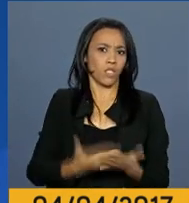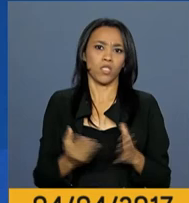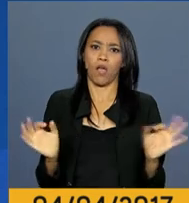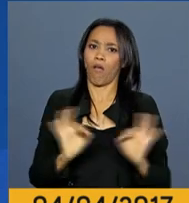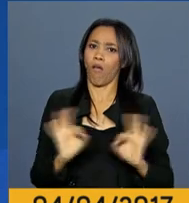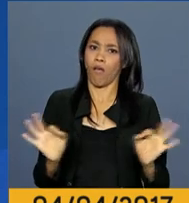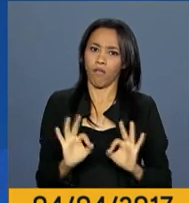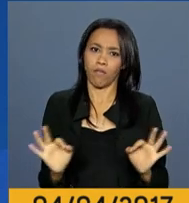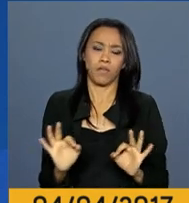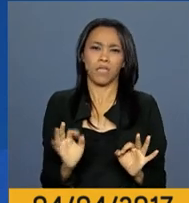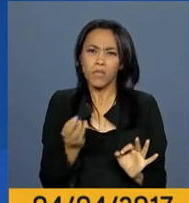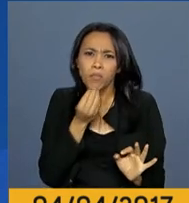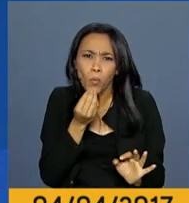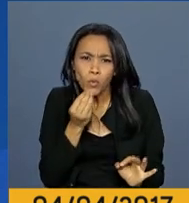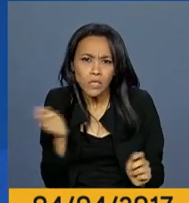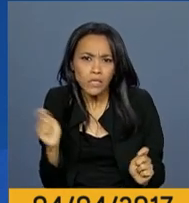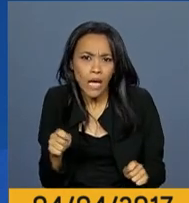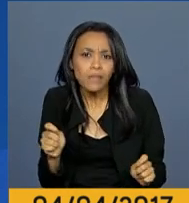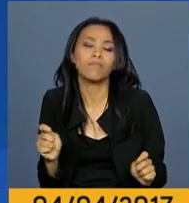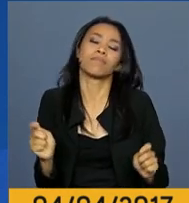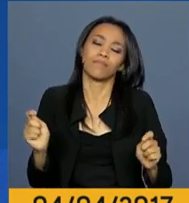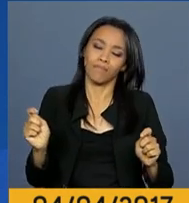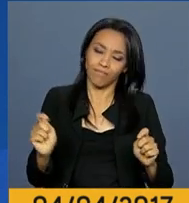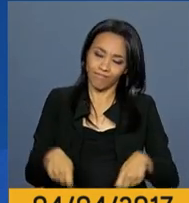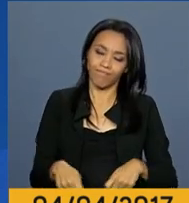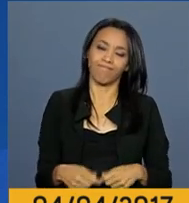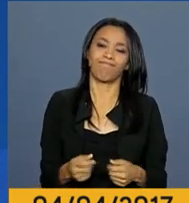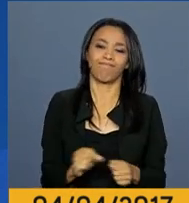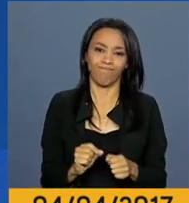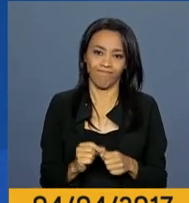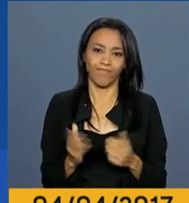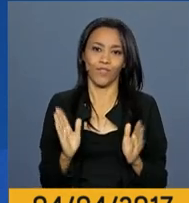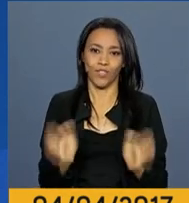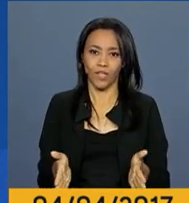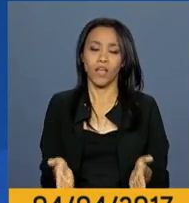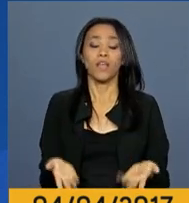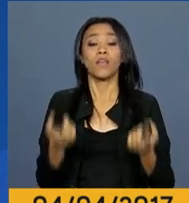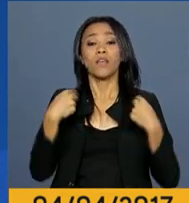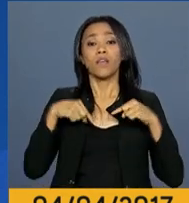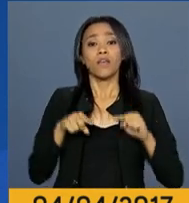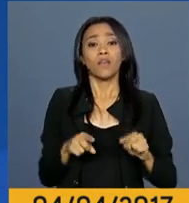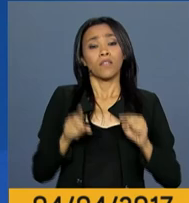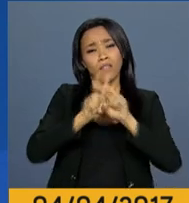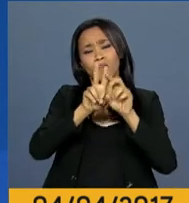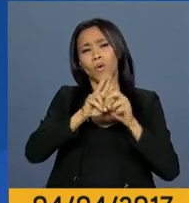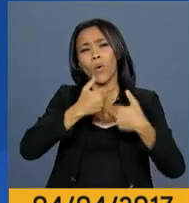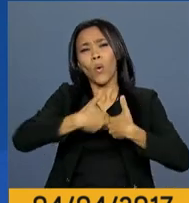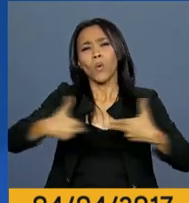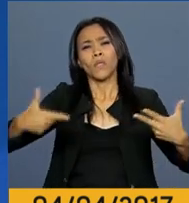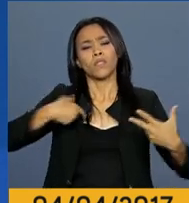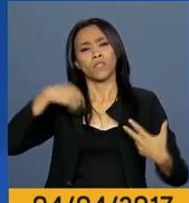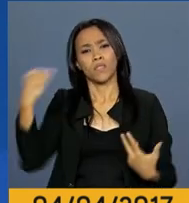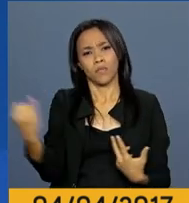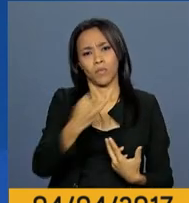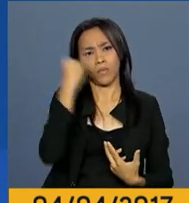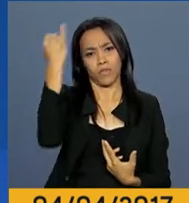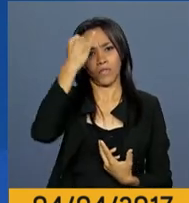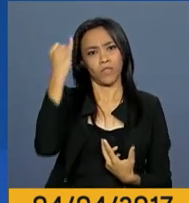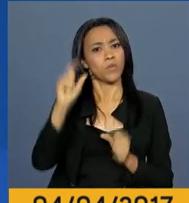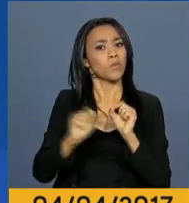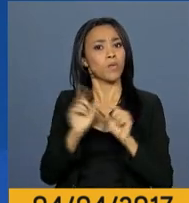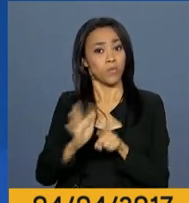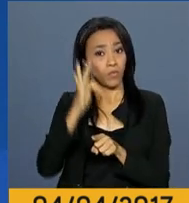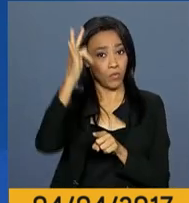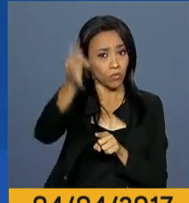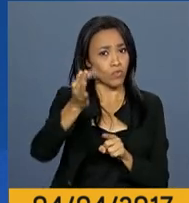feitas. Por isso que eu digo que o mais importante é que questões fundamentais para o nosso futuro têm sido